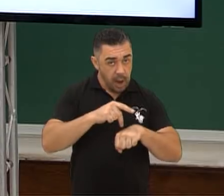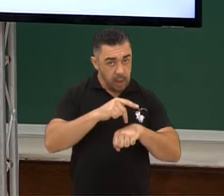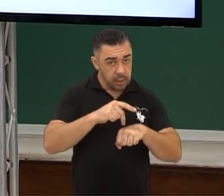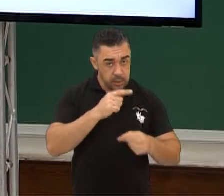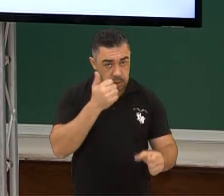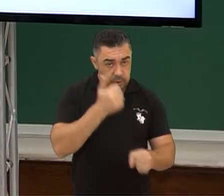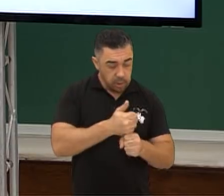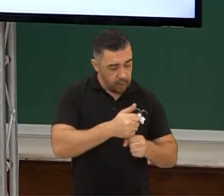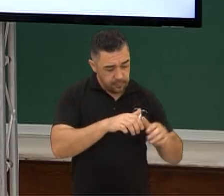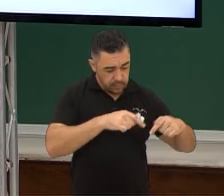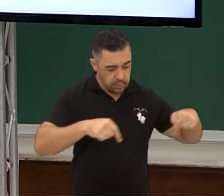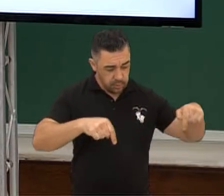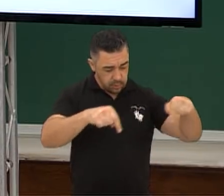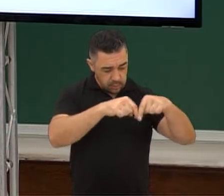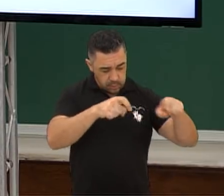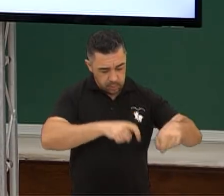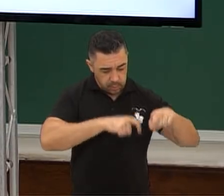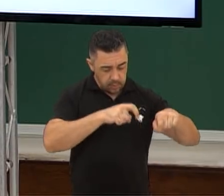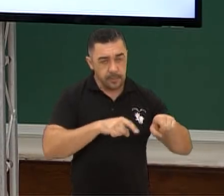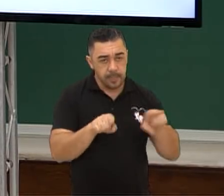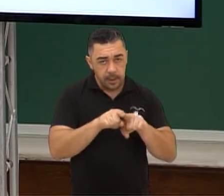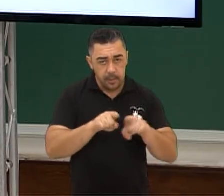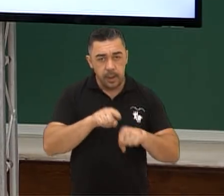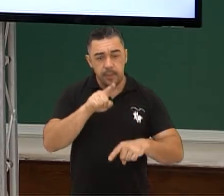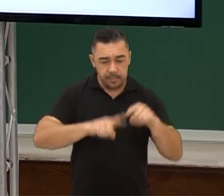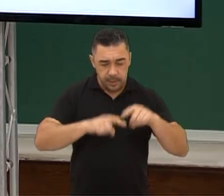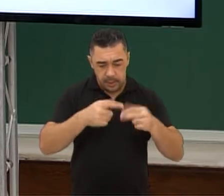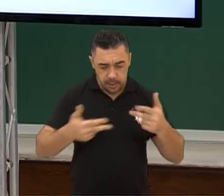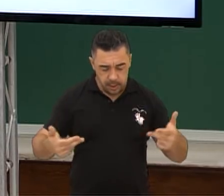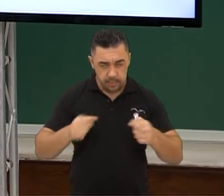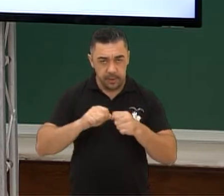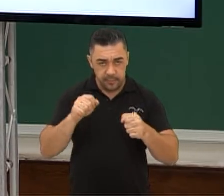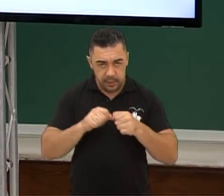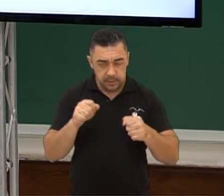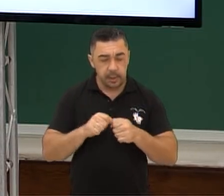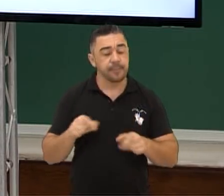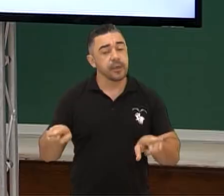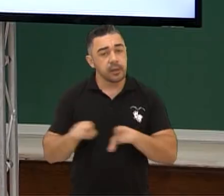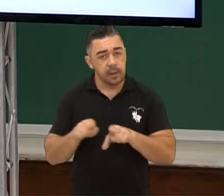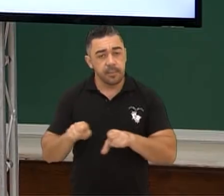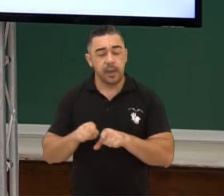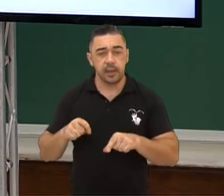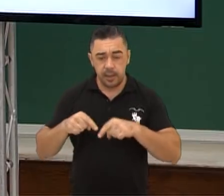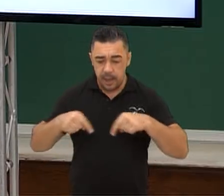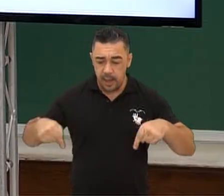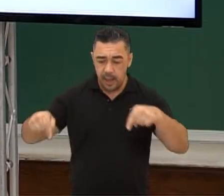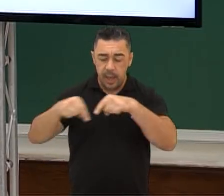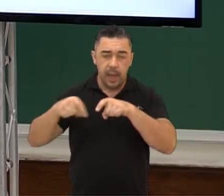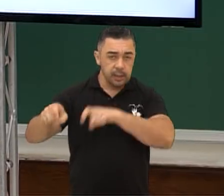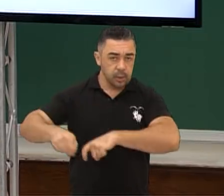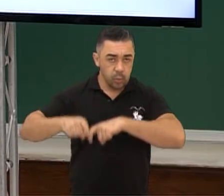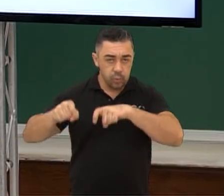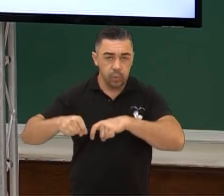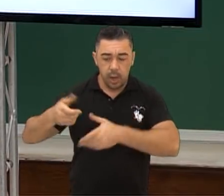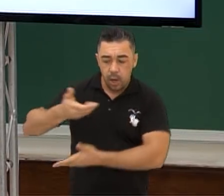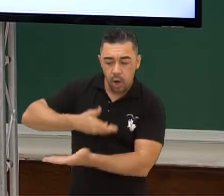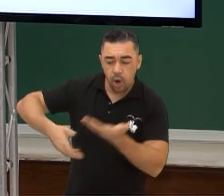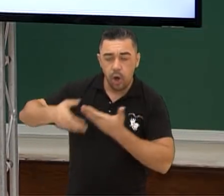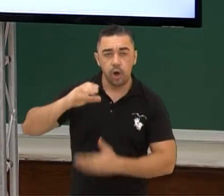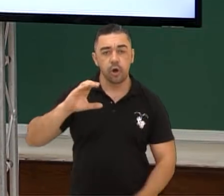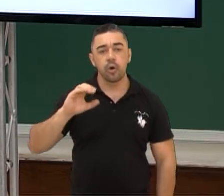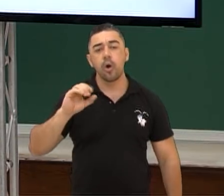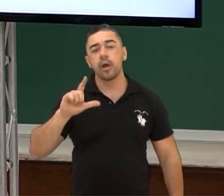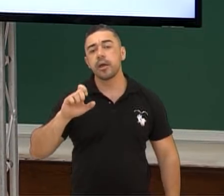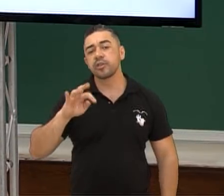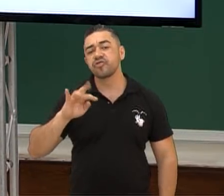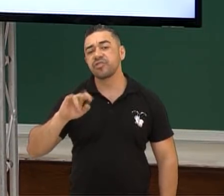e dos meios de produção, e na agricultura coletiva. Nós vimos isso em aulas anteriores, a ideia aqui é que você relembrasse.